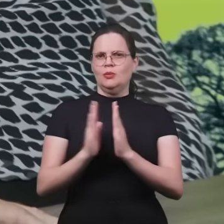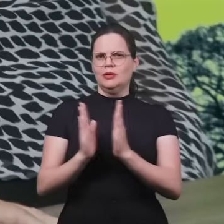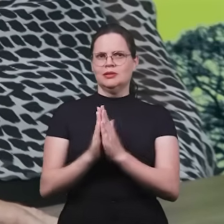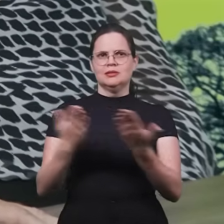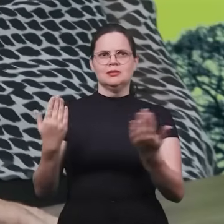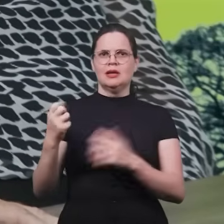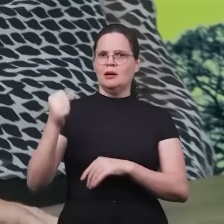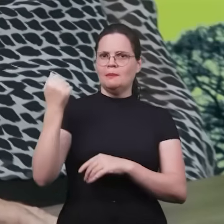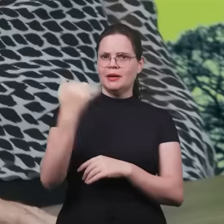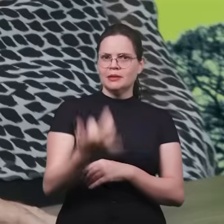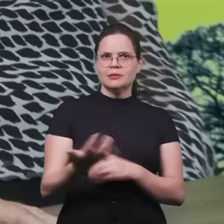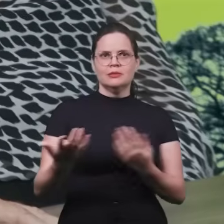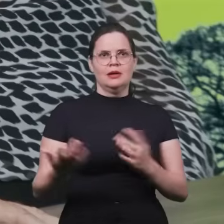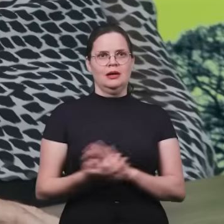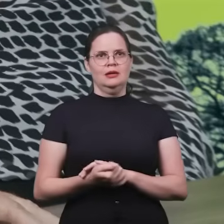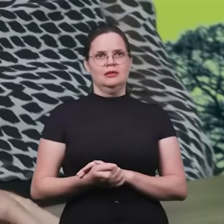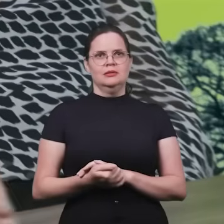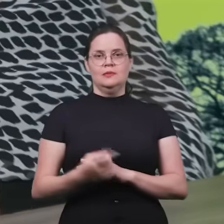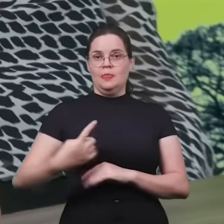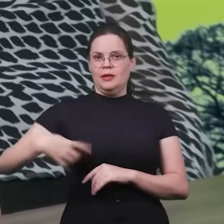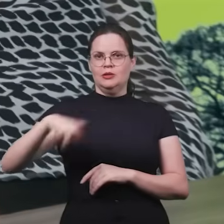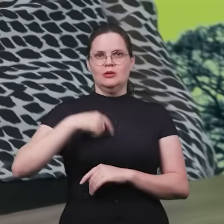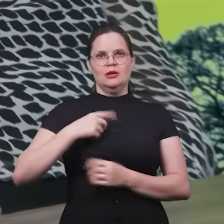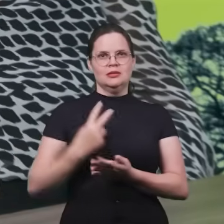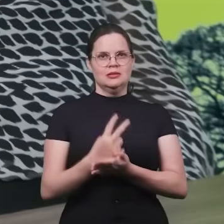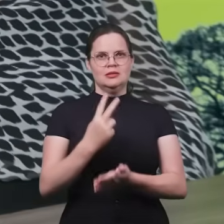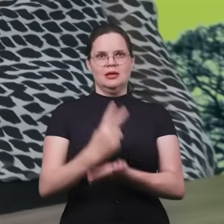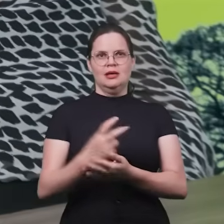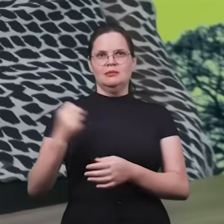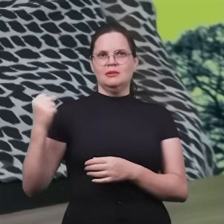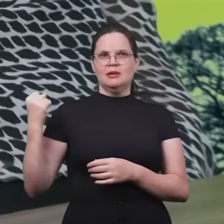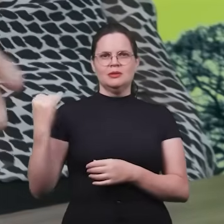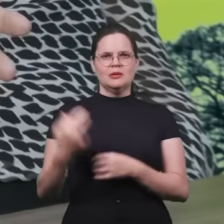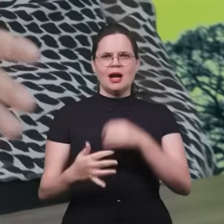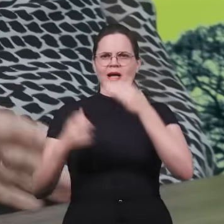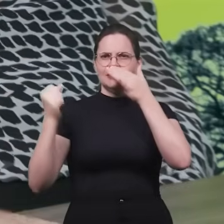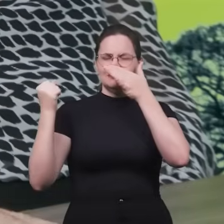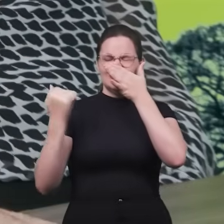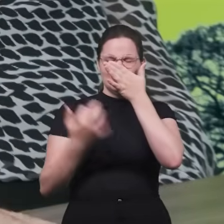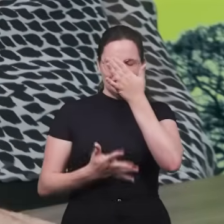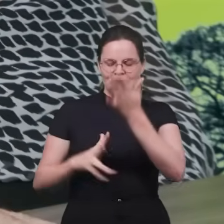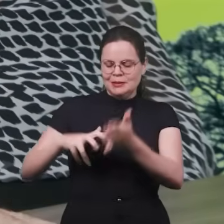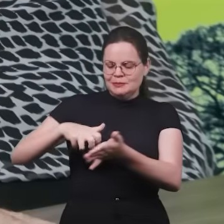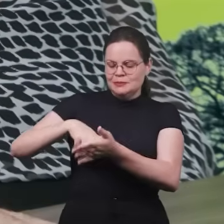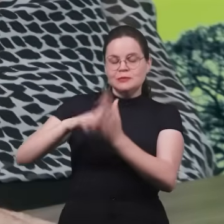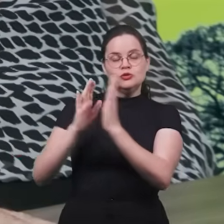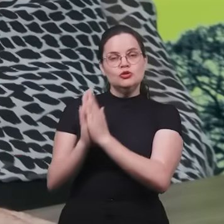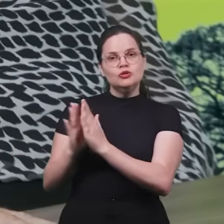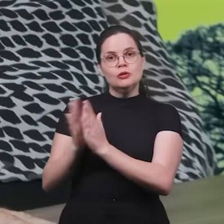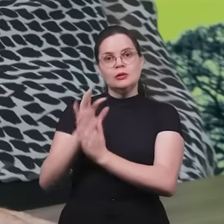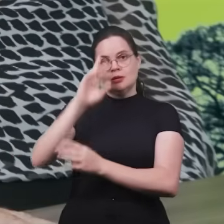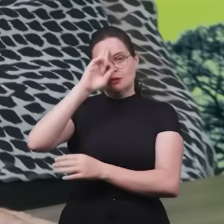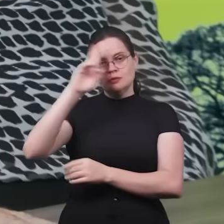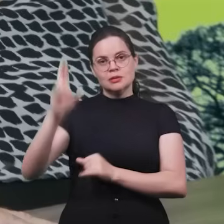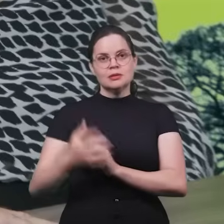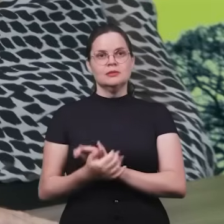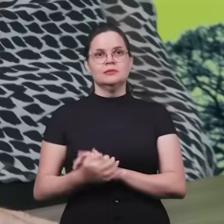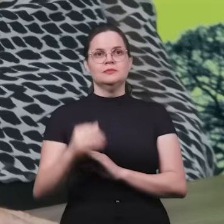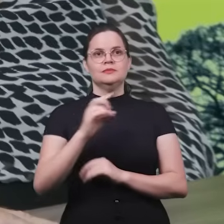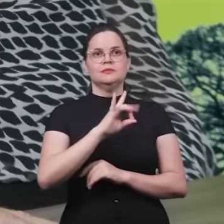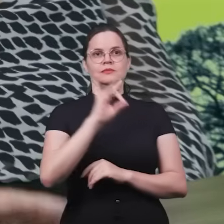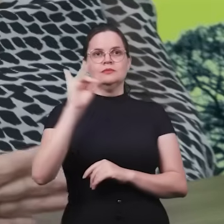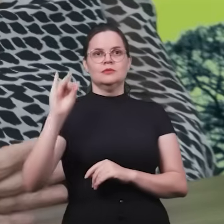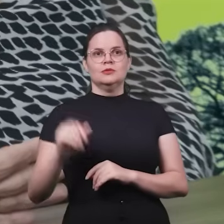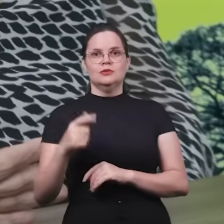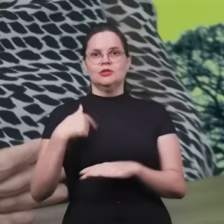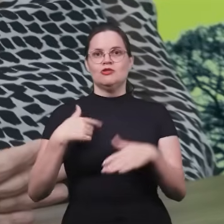busca, a madrugada, fizemos muita madrugada. Quando eu estava doente, muita madrugada, eu chegava a chorar para o Senhor. Um dia eu cheguei lá e